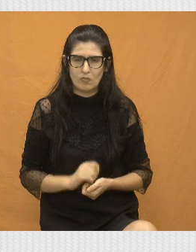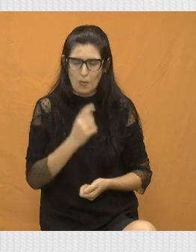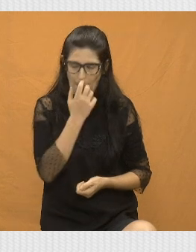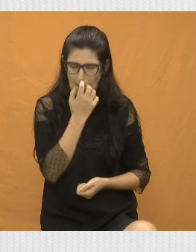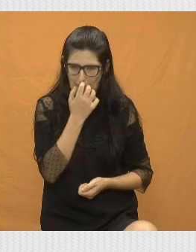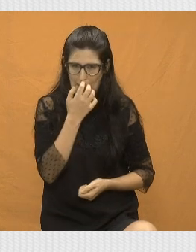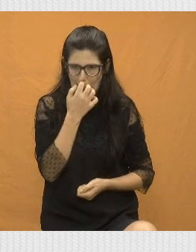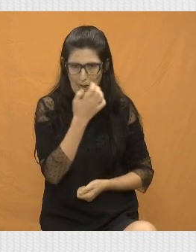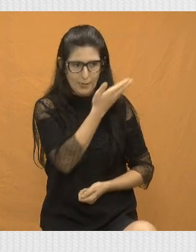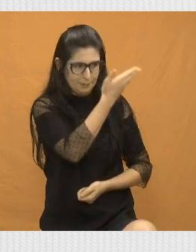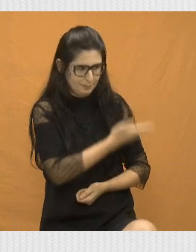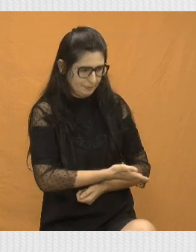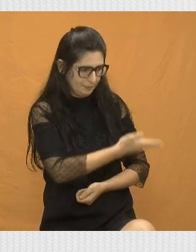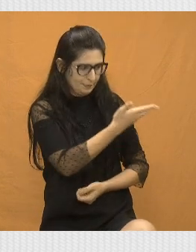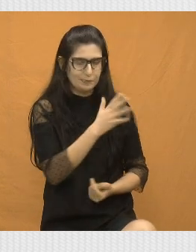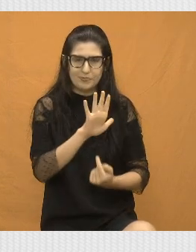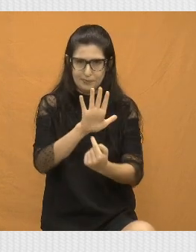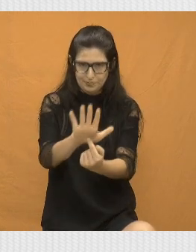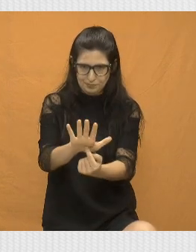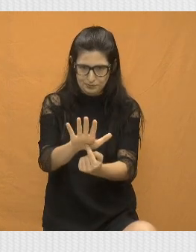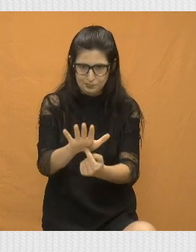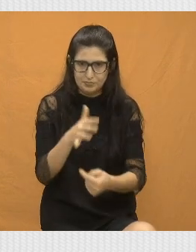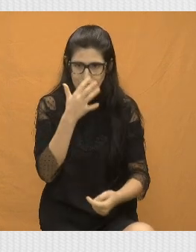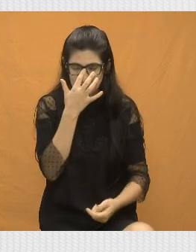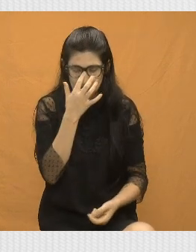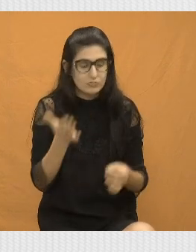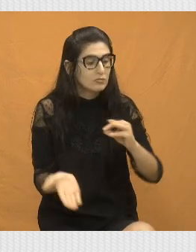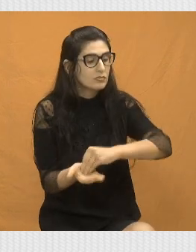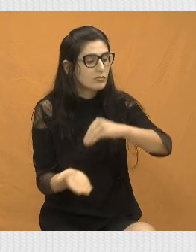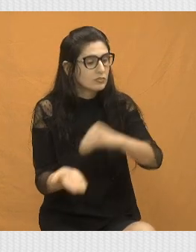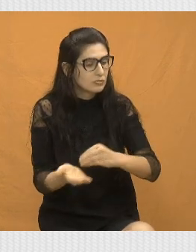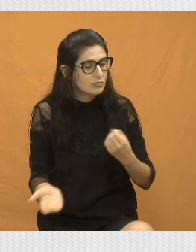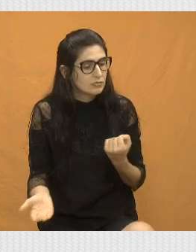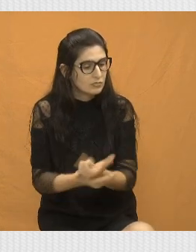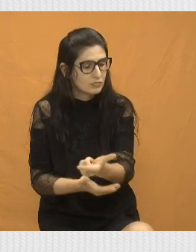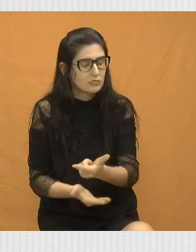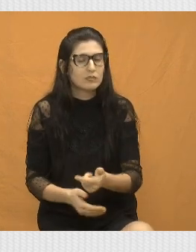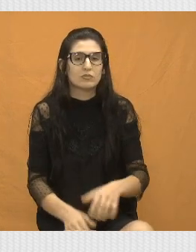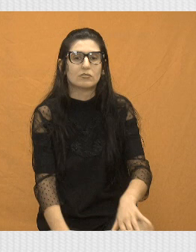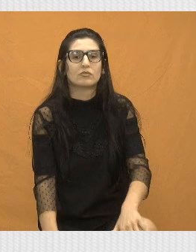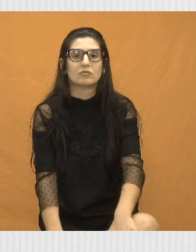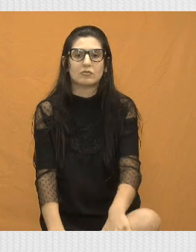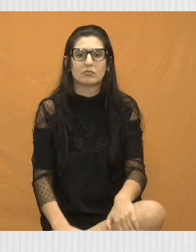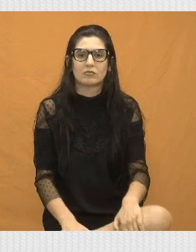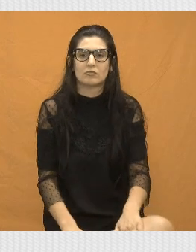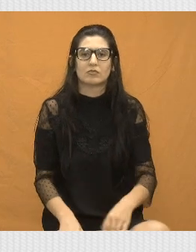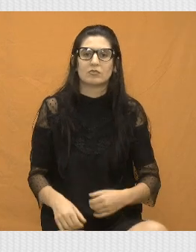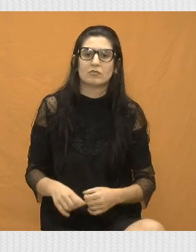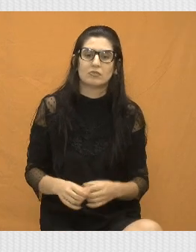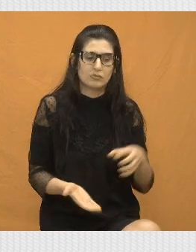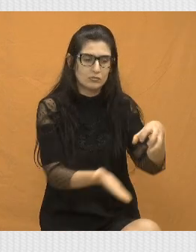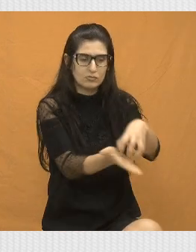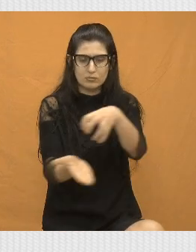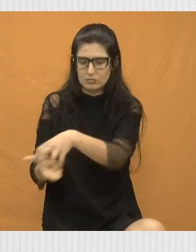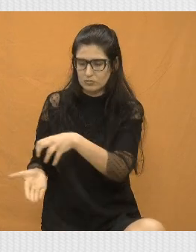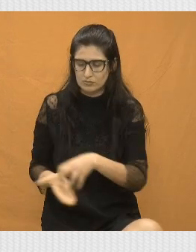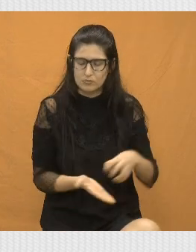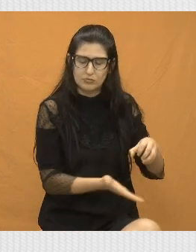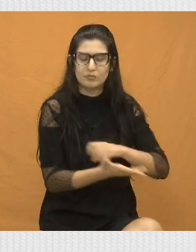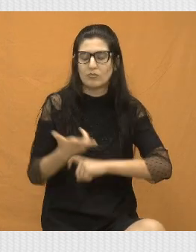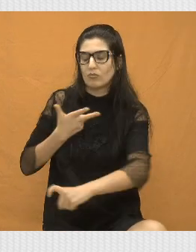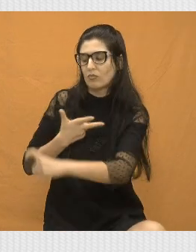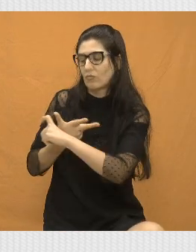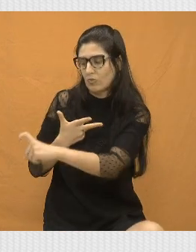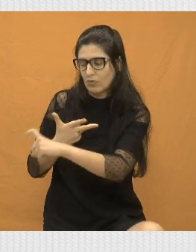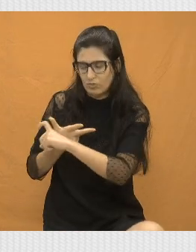Aqui nós temos um demonstrativo do restos a pagar por órgão. Aqui nós só trouxemos o Poder